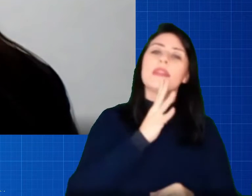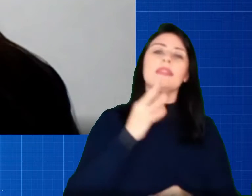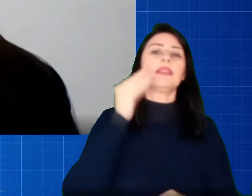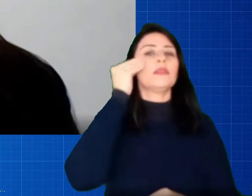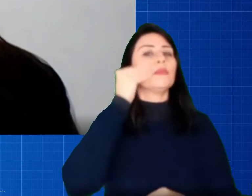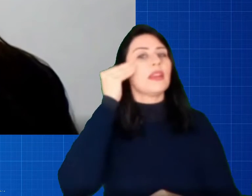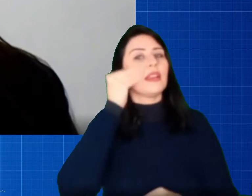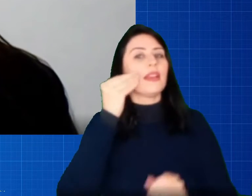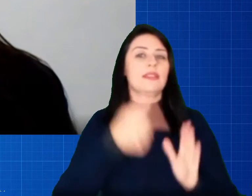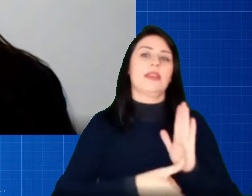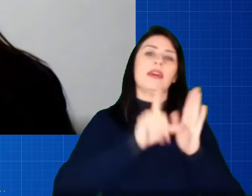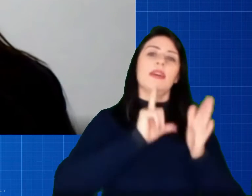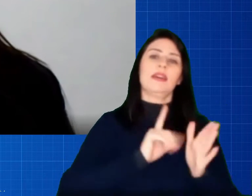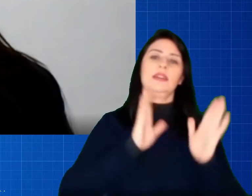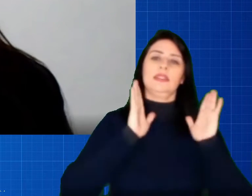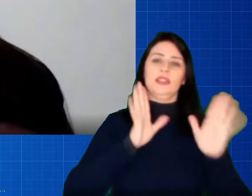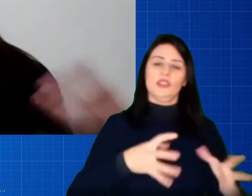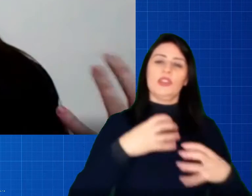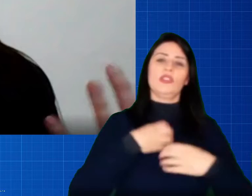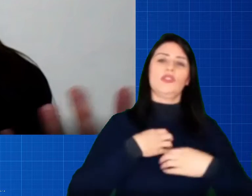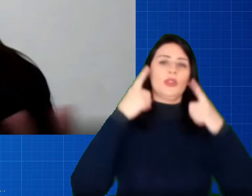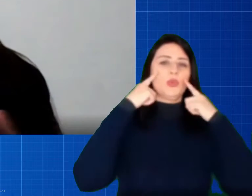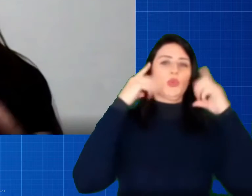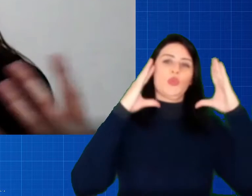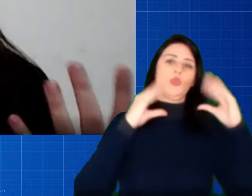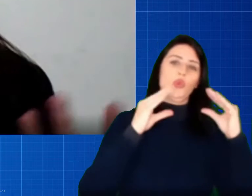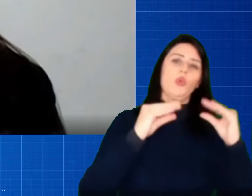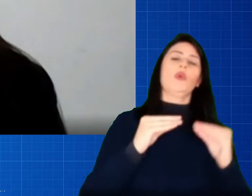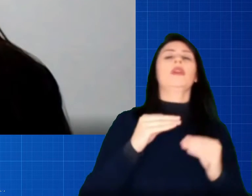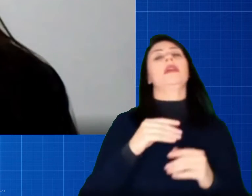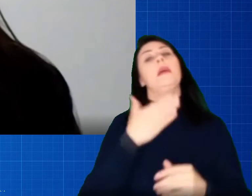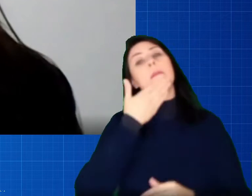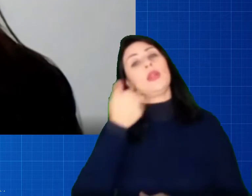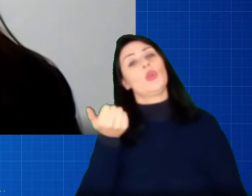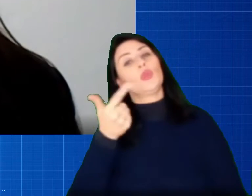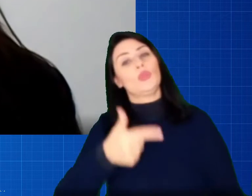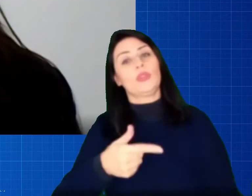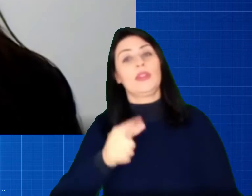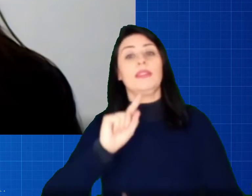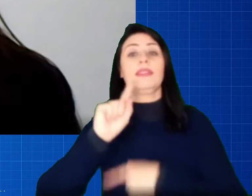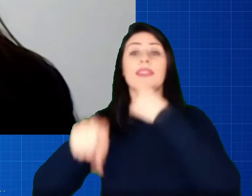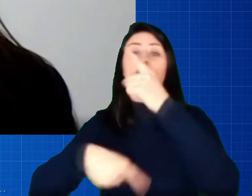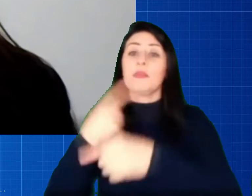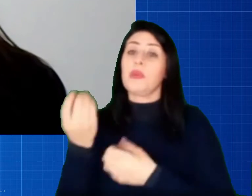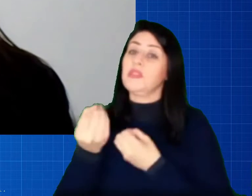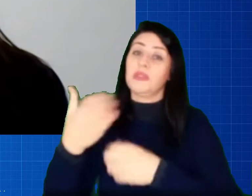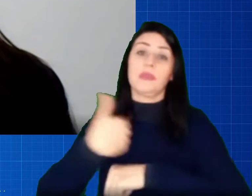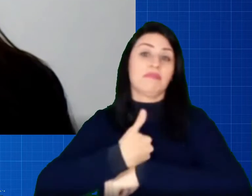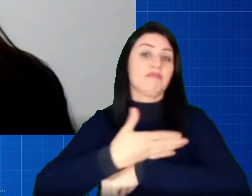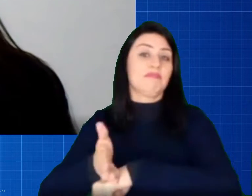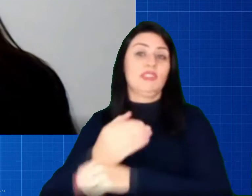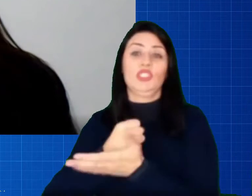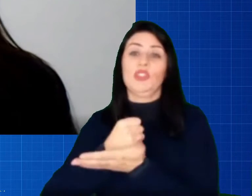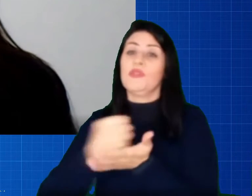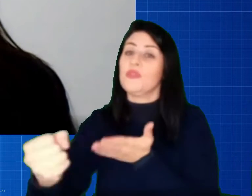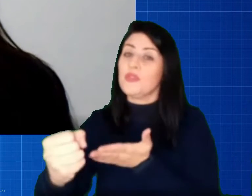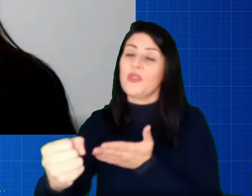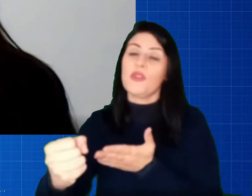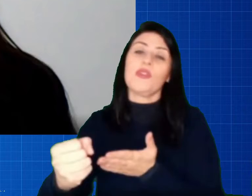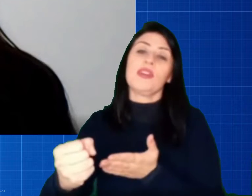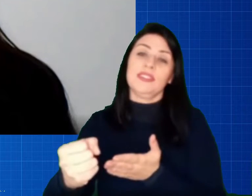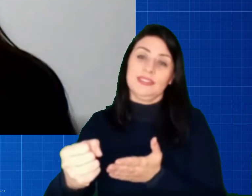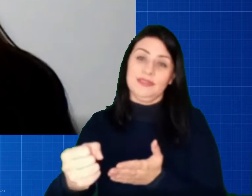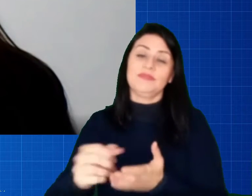experiência de uma forma prazerosa do que de uma forma, né, com vários problemas que leva para a vida inteira. Então, é essa questão de informação